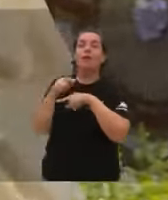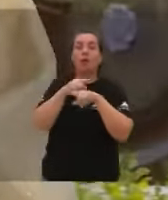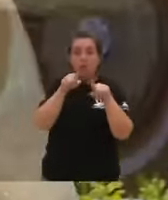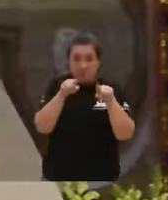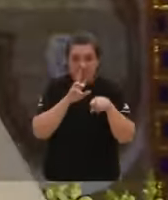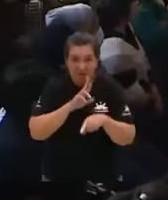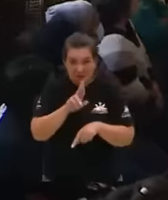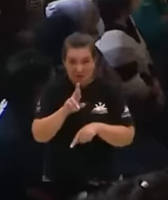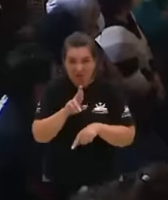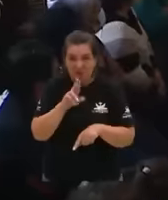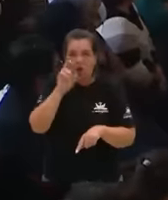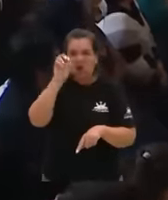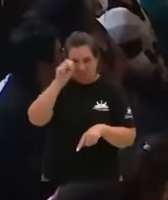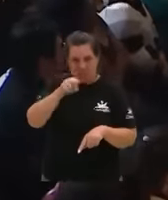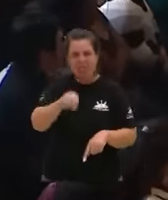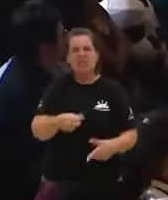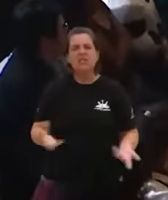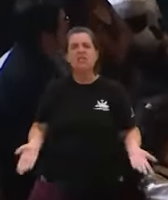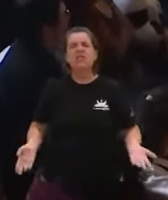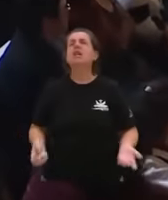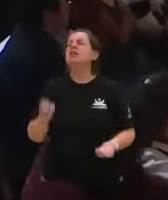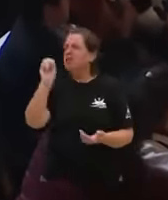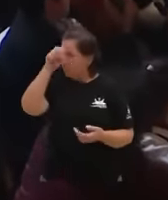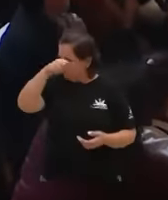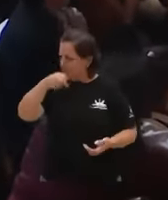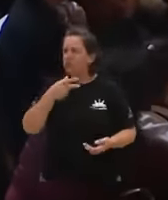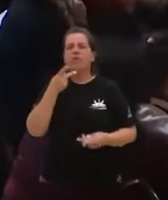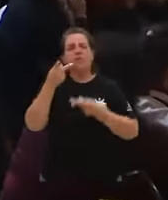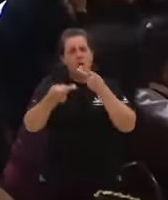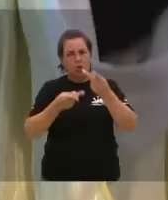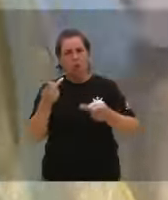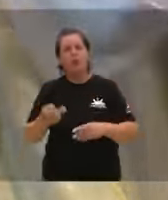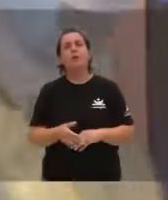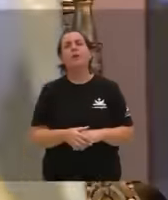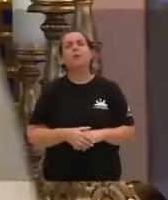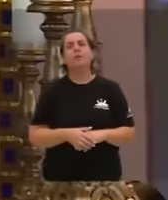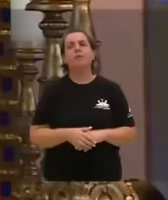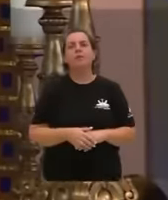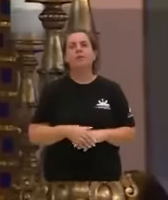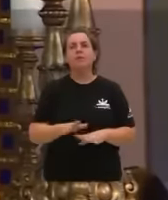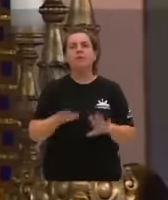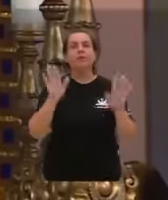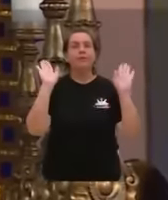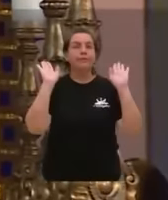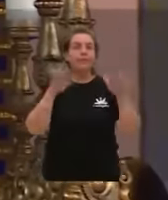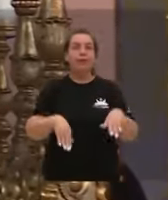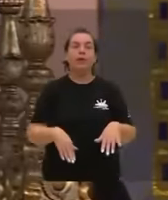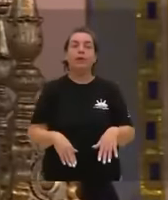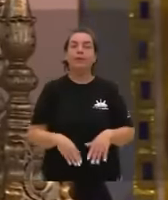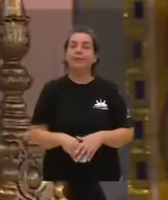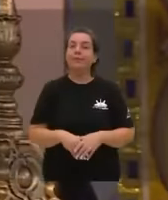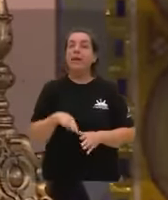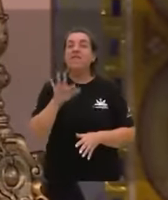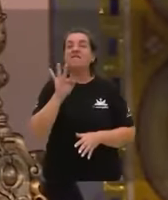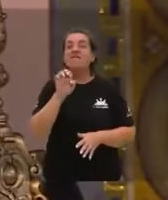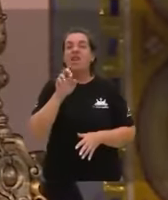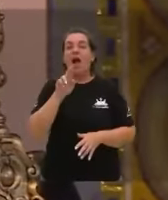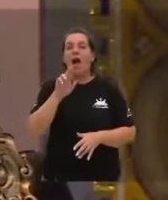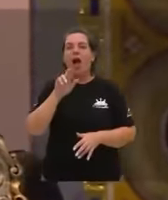ou não disse? Falou ou não falou? Está ferrado, meu filho.